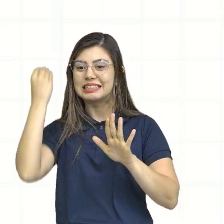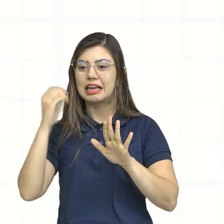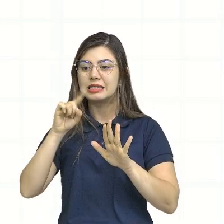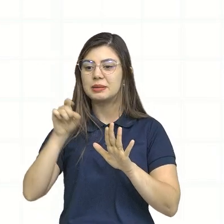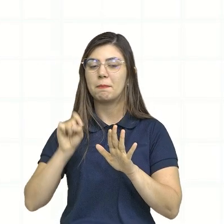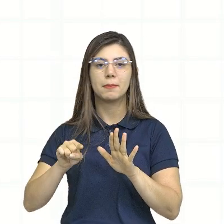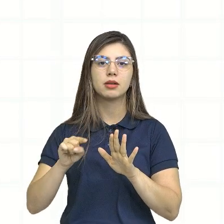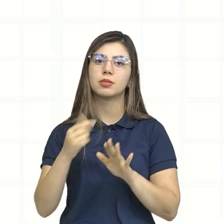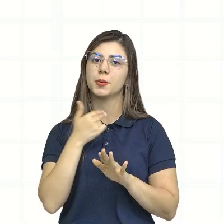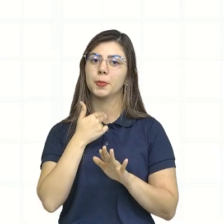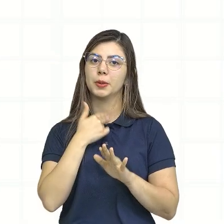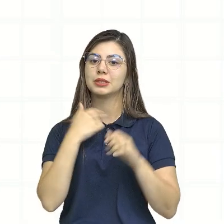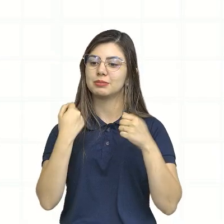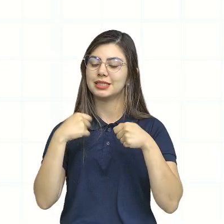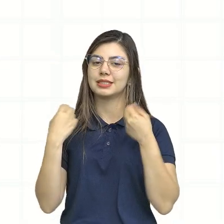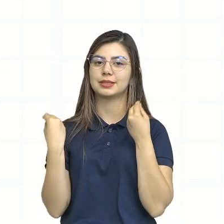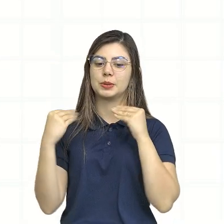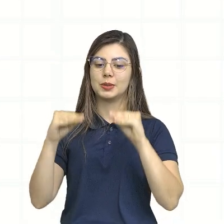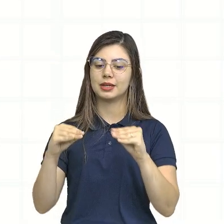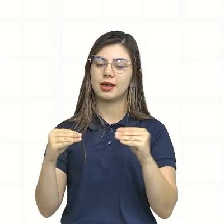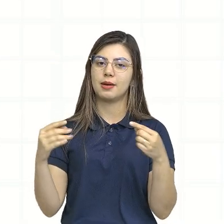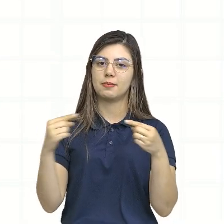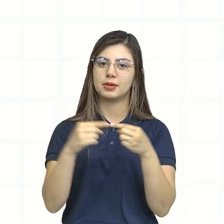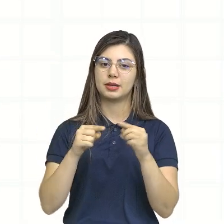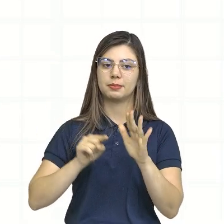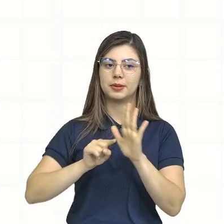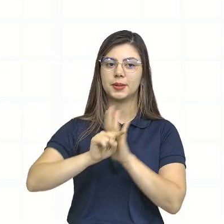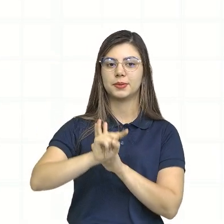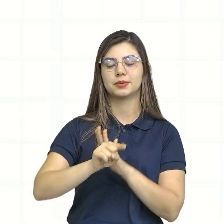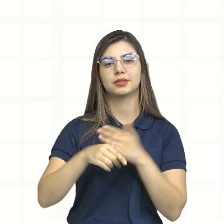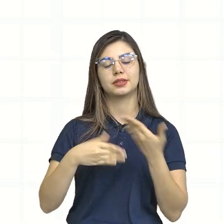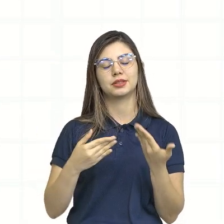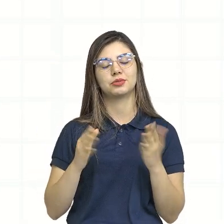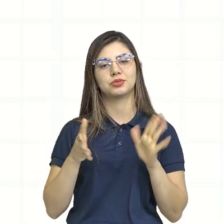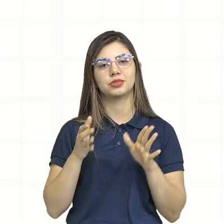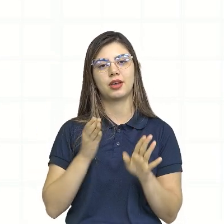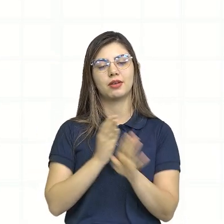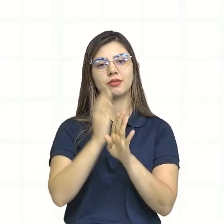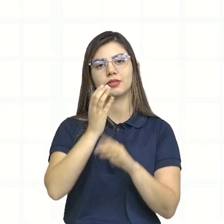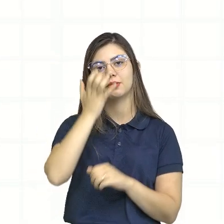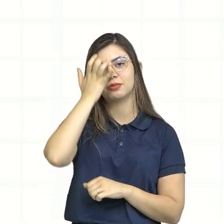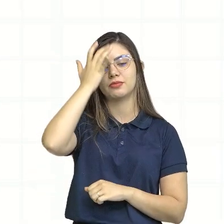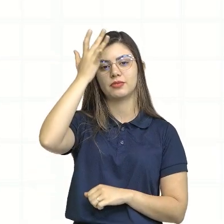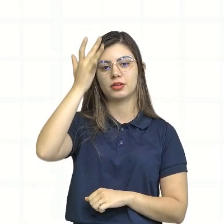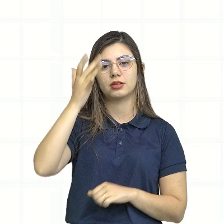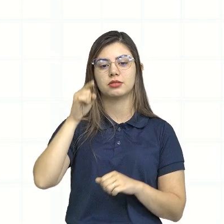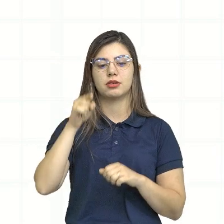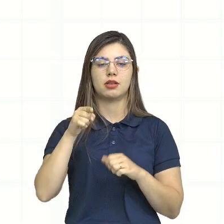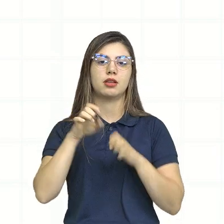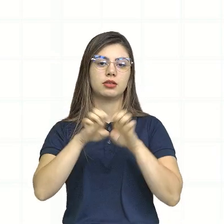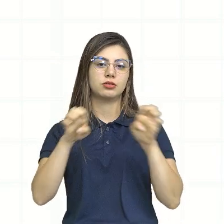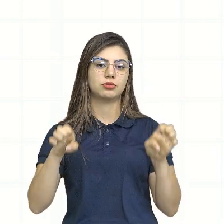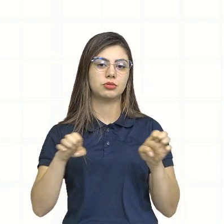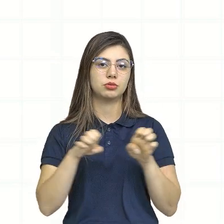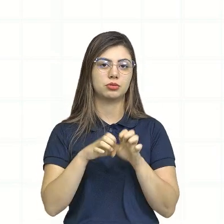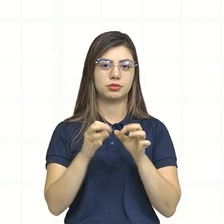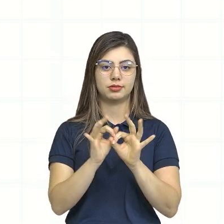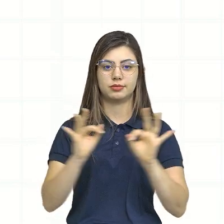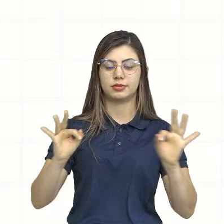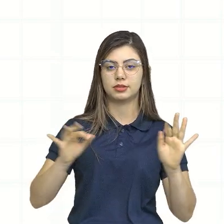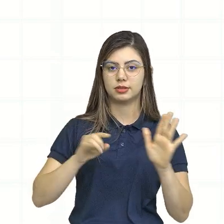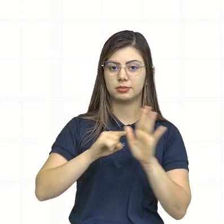tá bom? Então essa é a estrutura do Simple Past com as WH questions, que são perguntas, né, que são